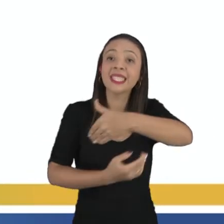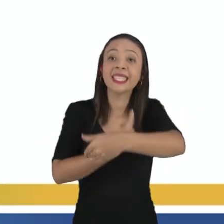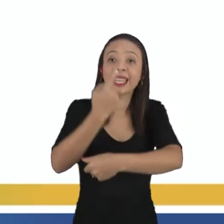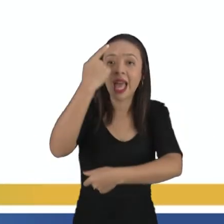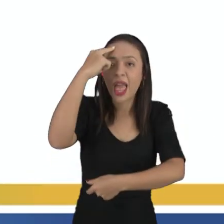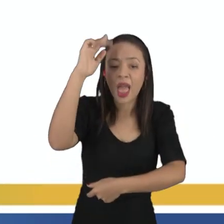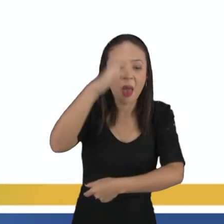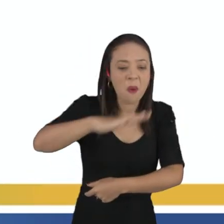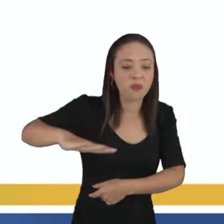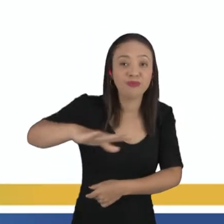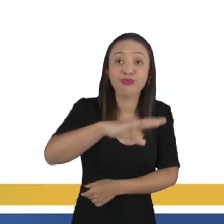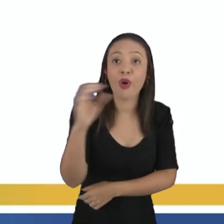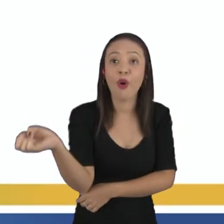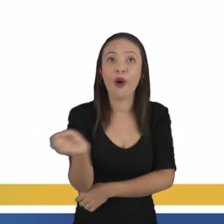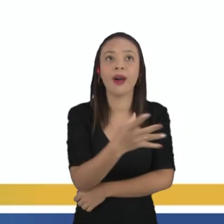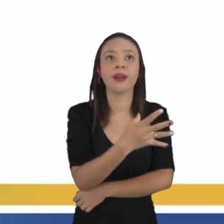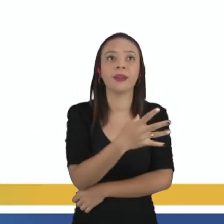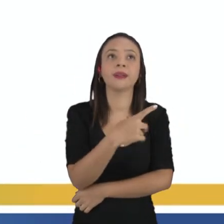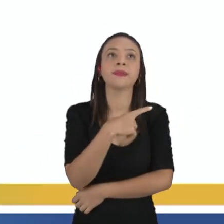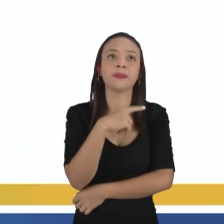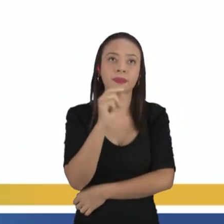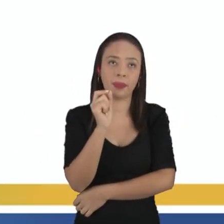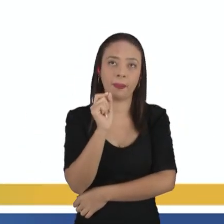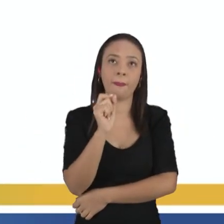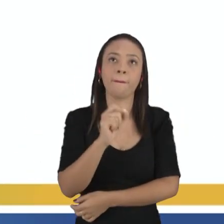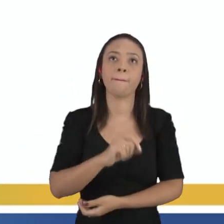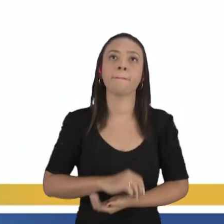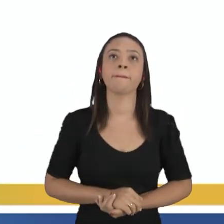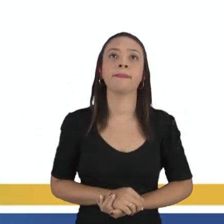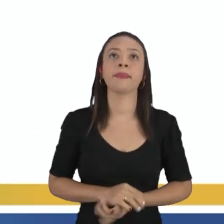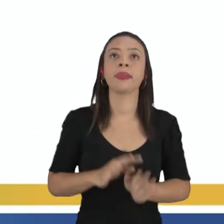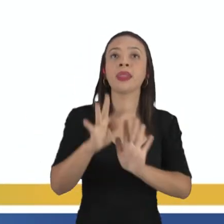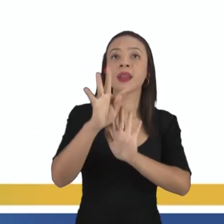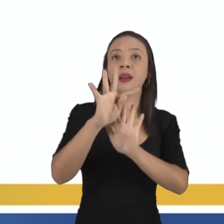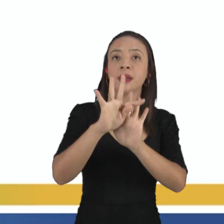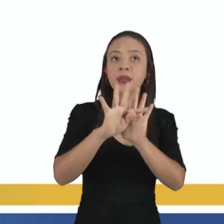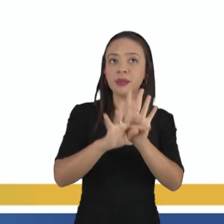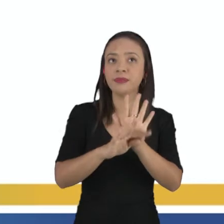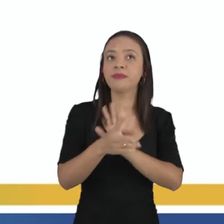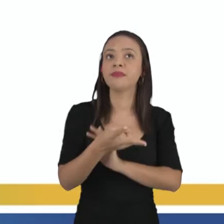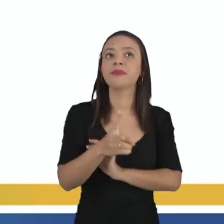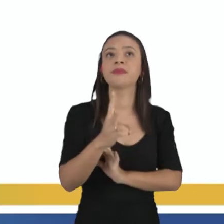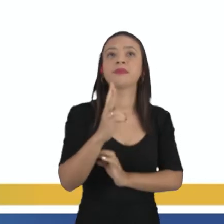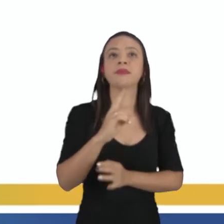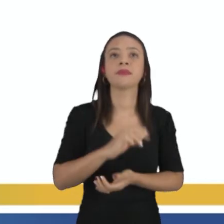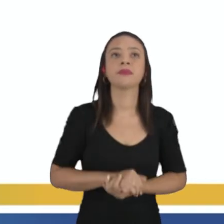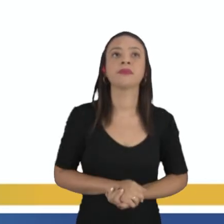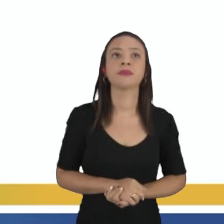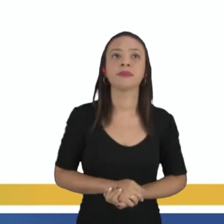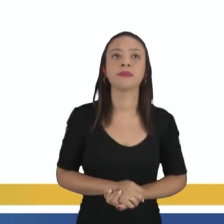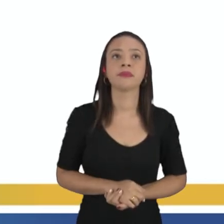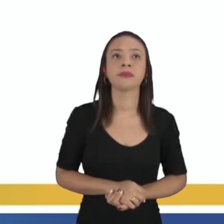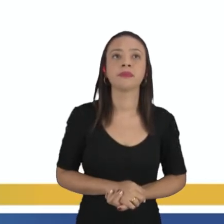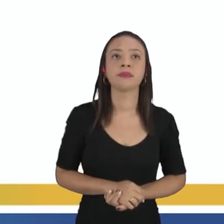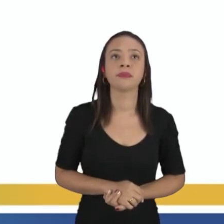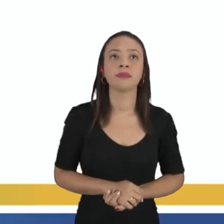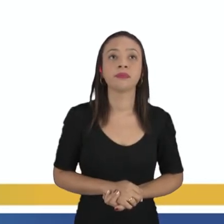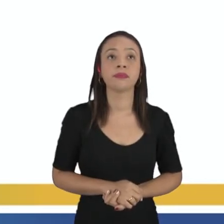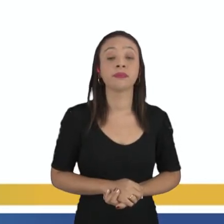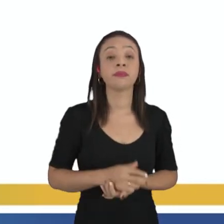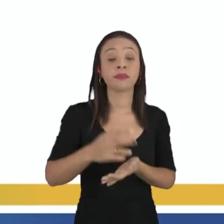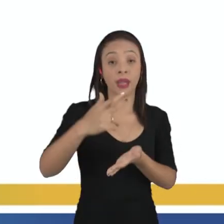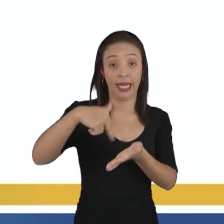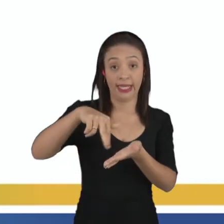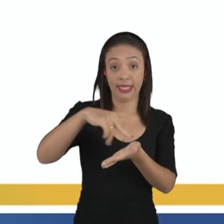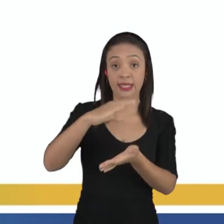espaço totalmente novo. E aí nós temos o texto que continua, né, do Wagner, e ele diz assim, ó: